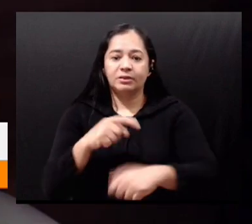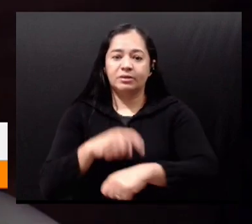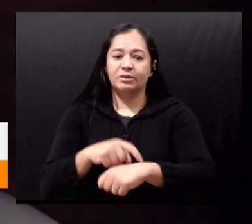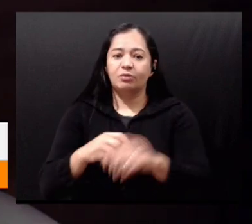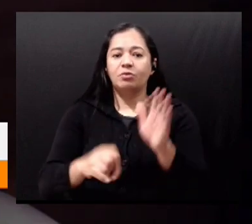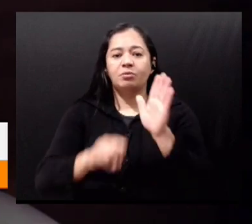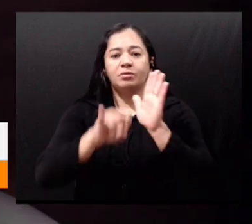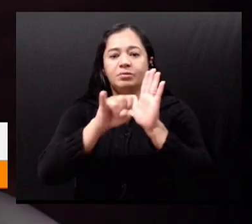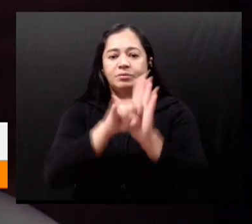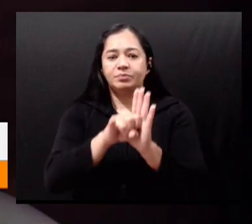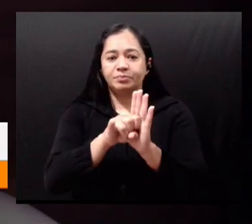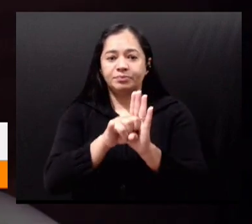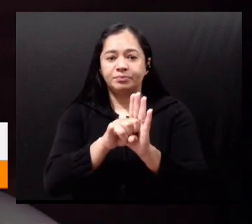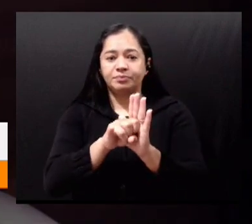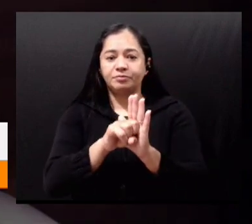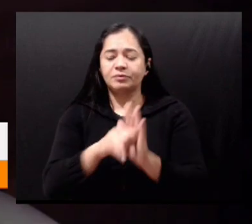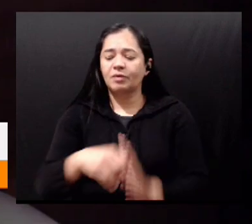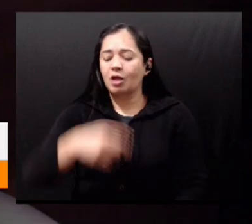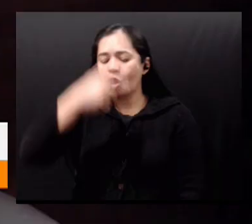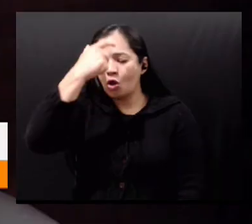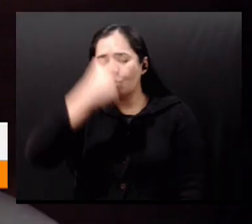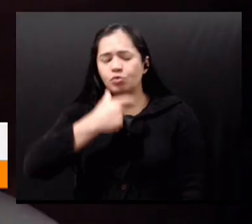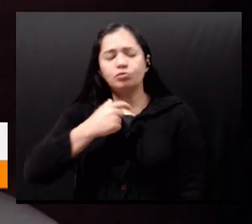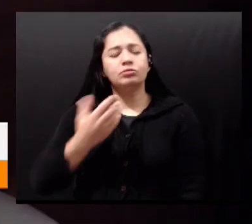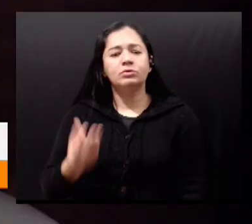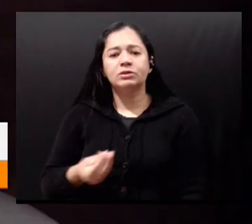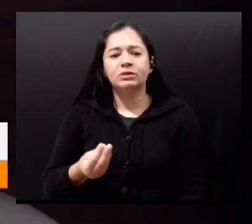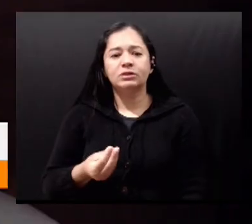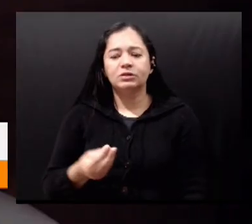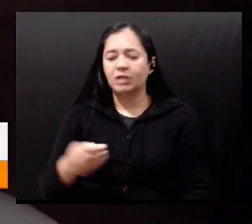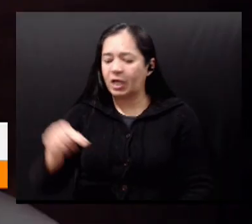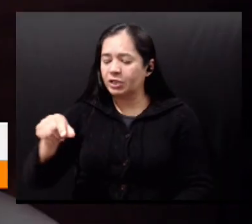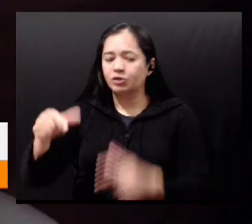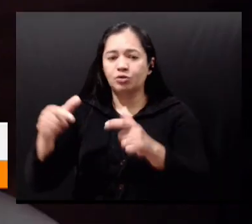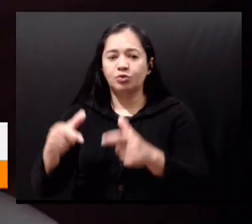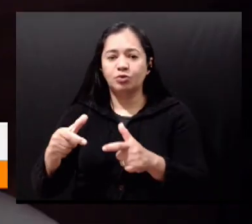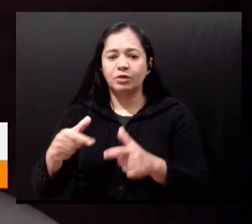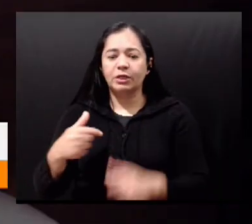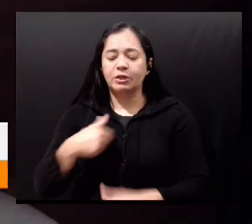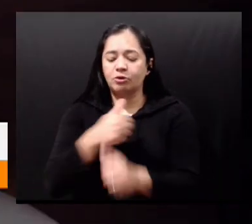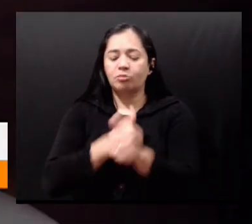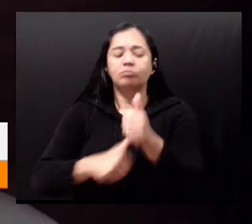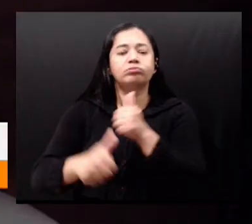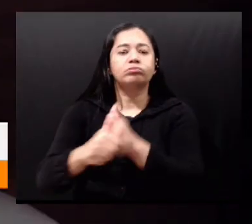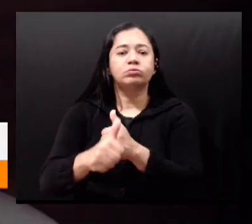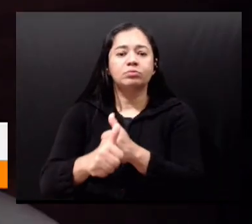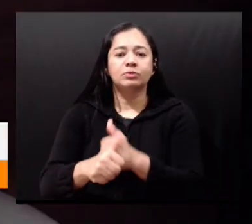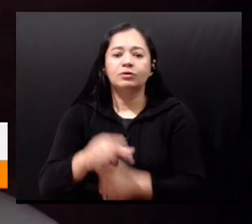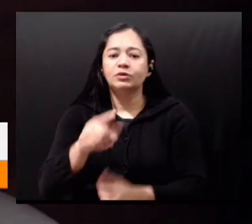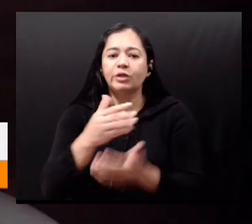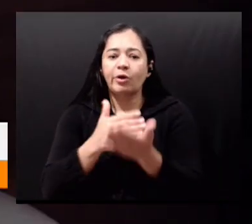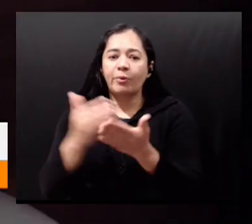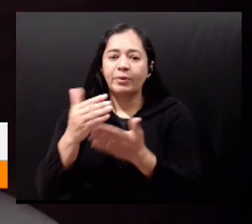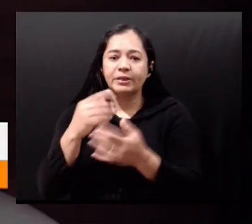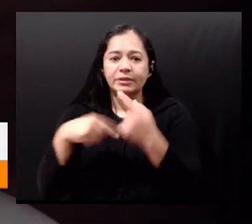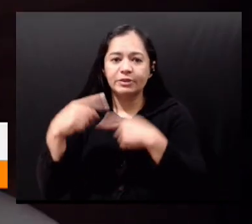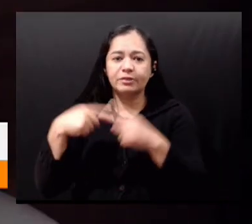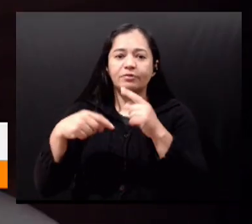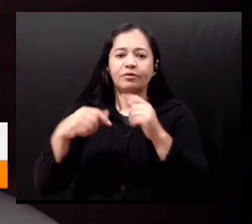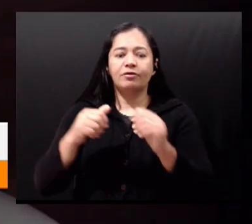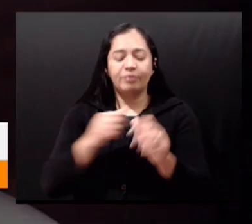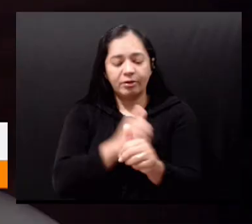eu sou a partir deste lugar que eu sou mais autônomo. Uhum. Então, você começa a desenvolver autonomia, você começa a ser